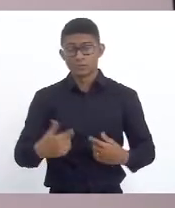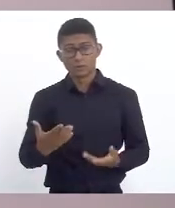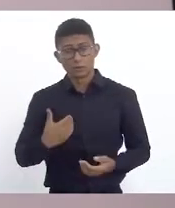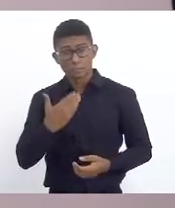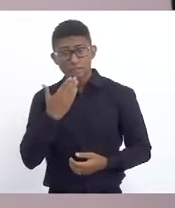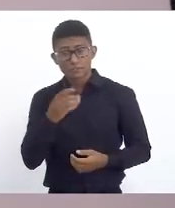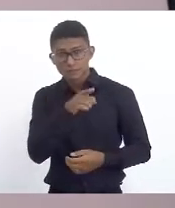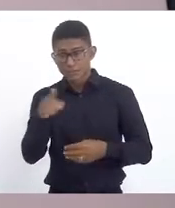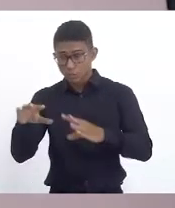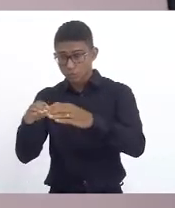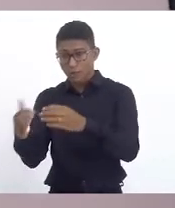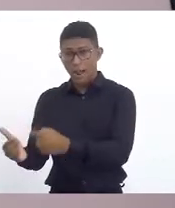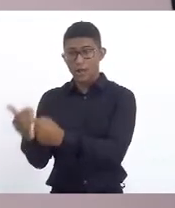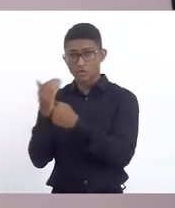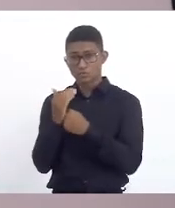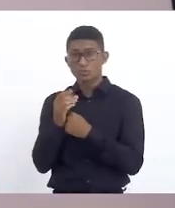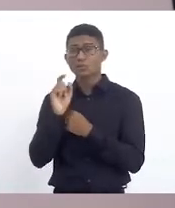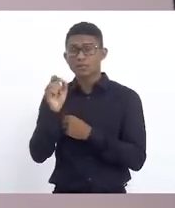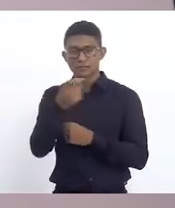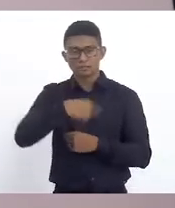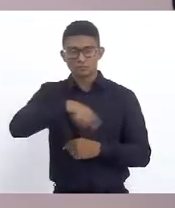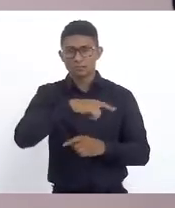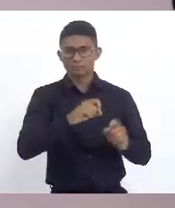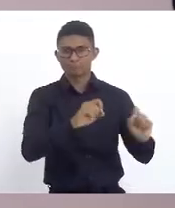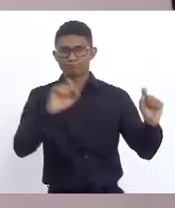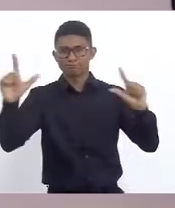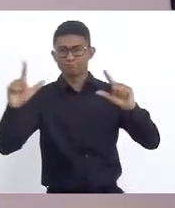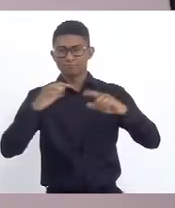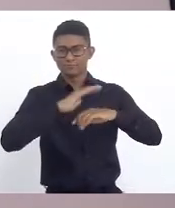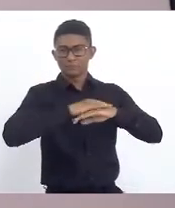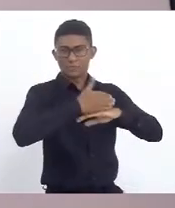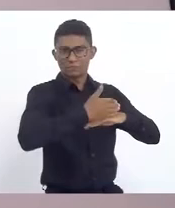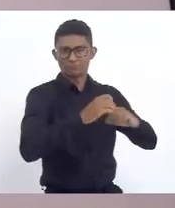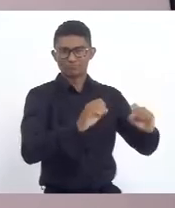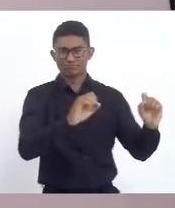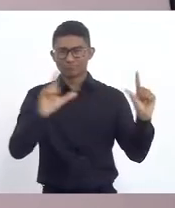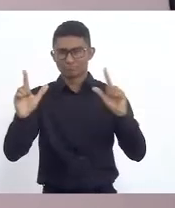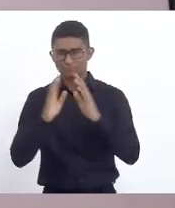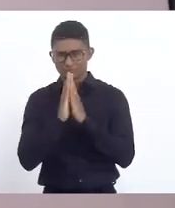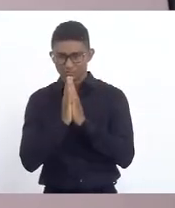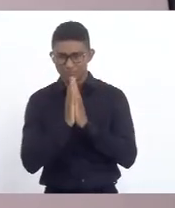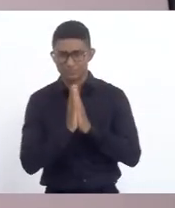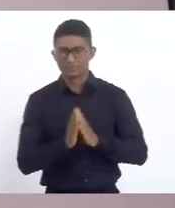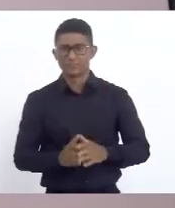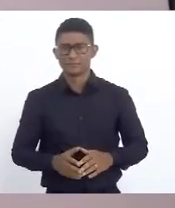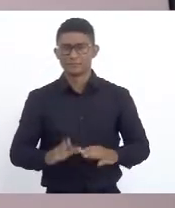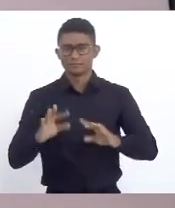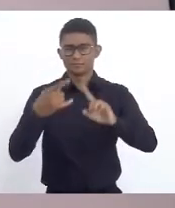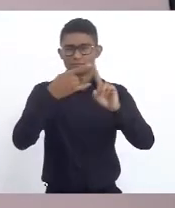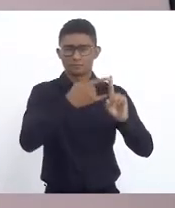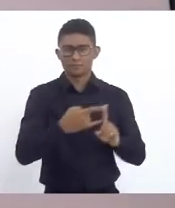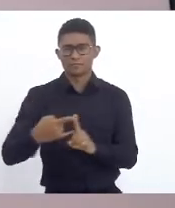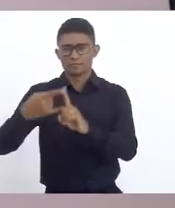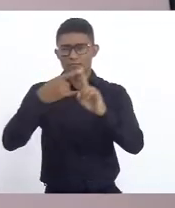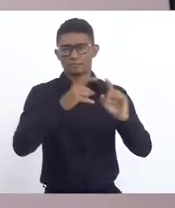essa apresentação no link lá no, na sala virtual.